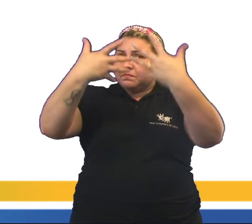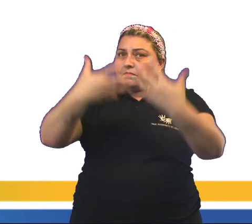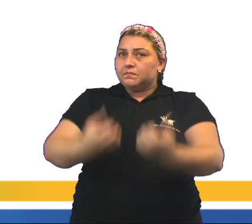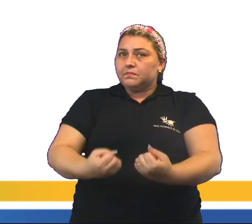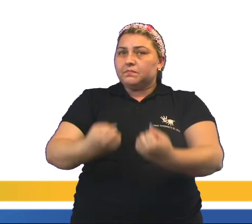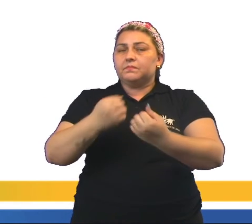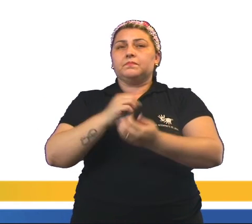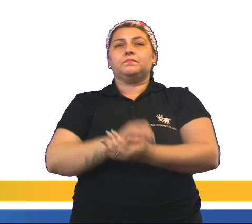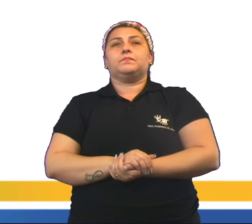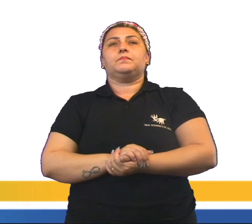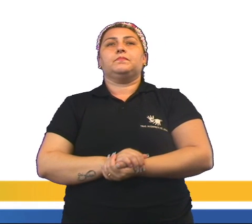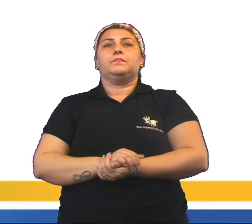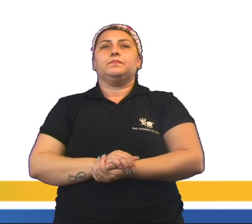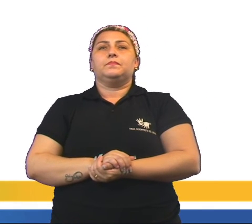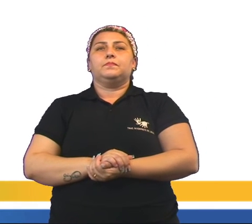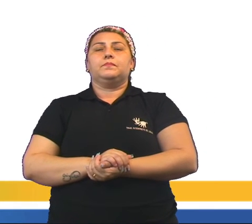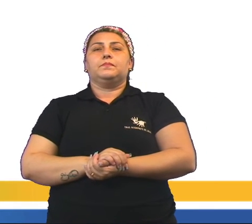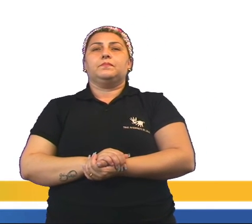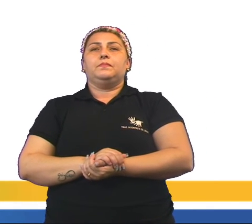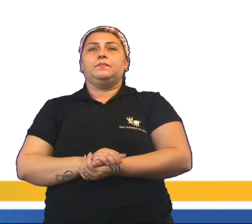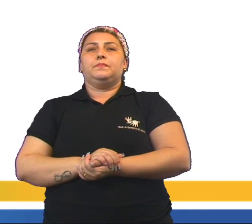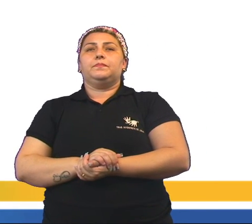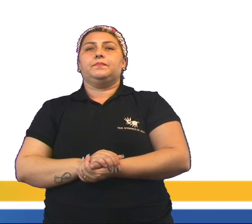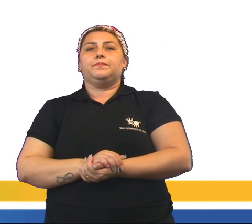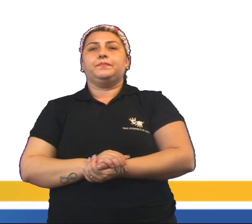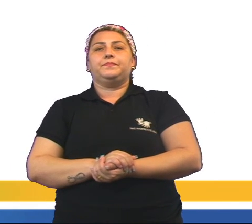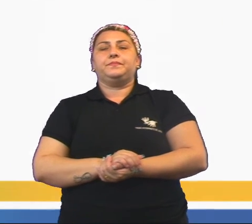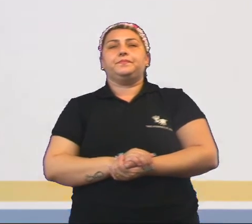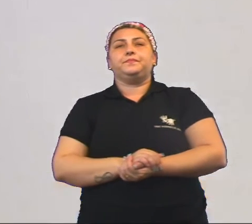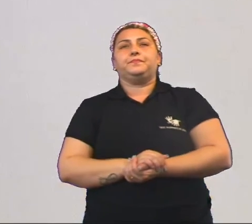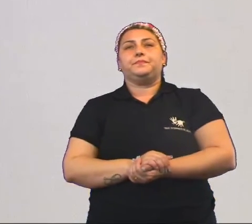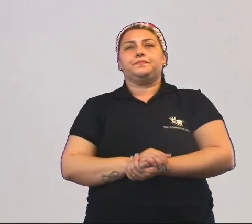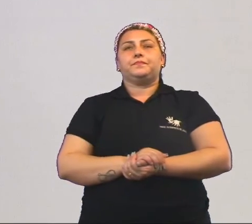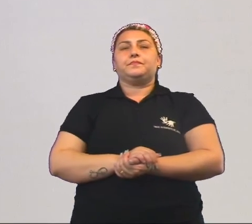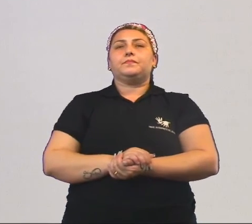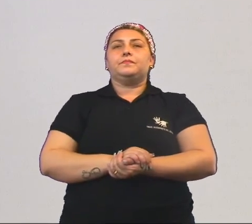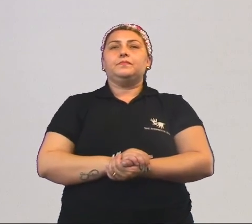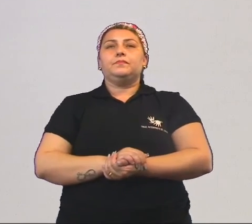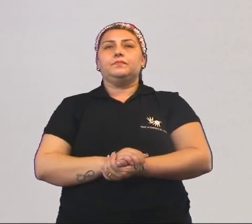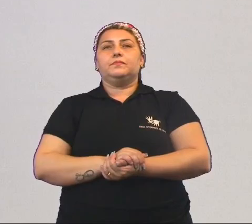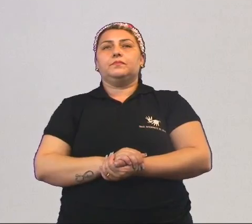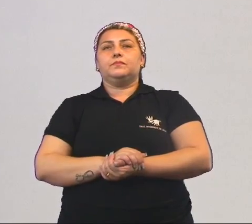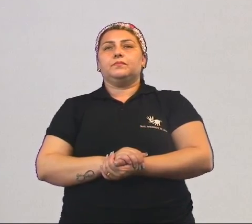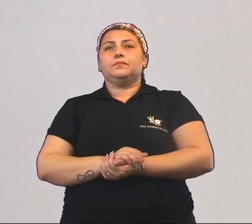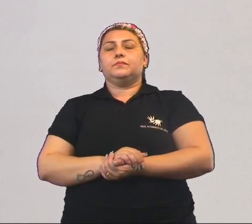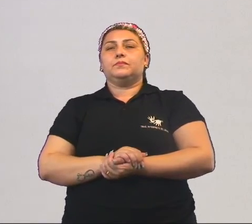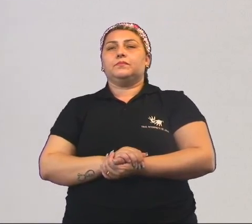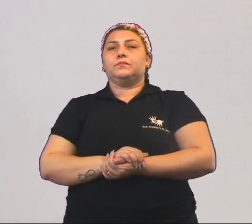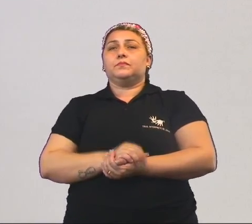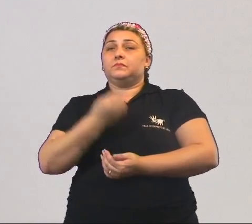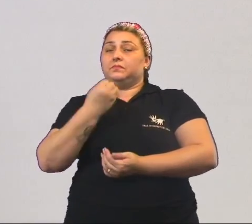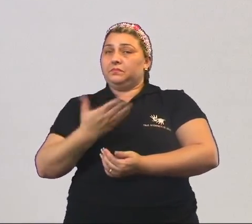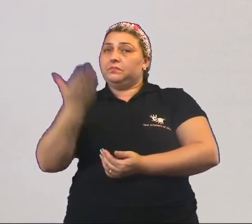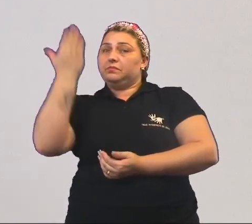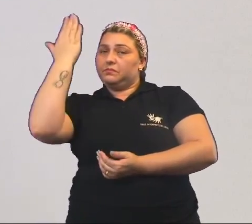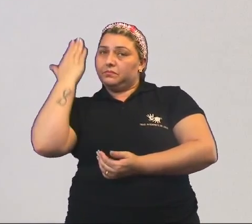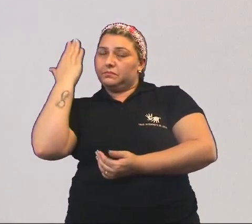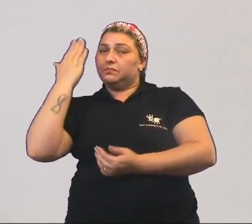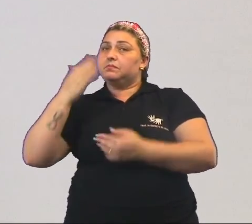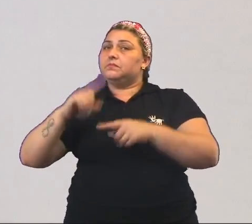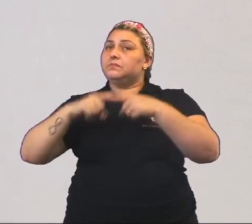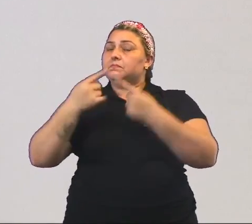Fragilidade física e necessidade de aceitação. Ou seja, até um bom tempo atrás,